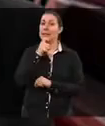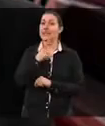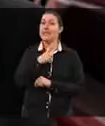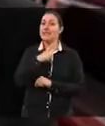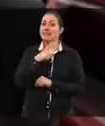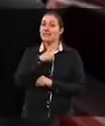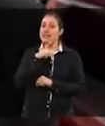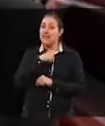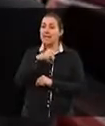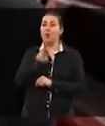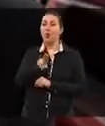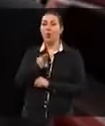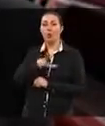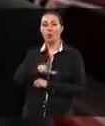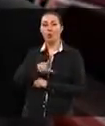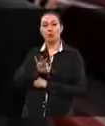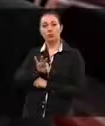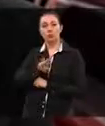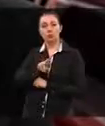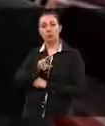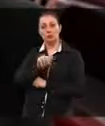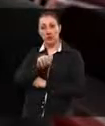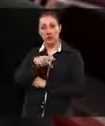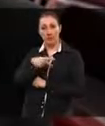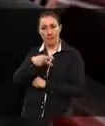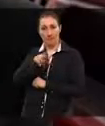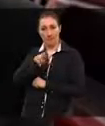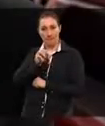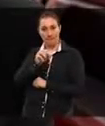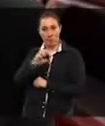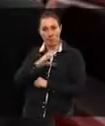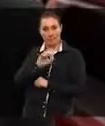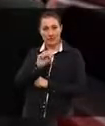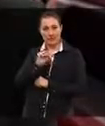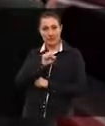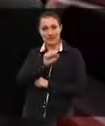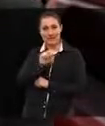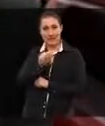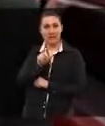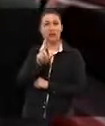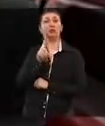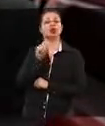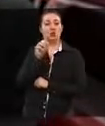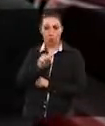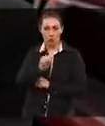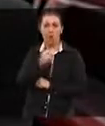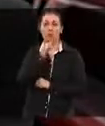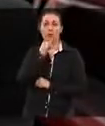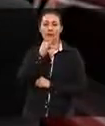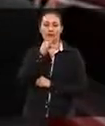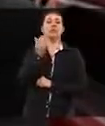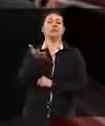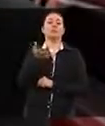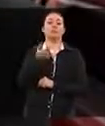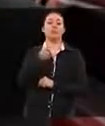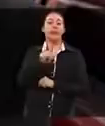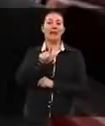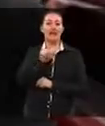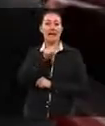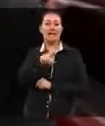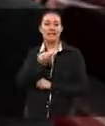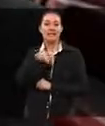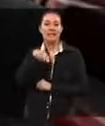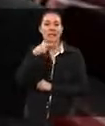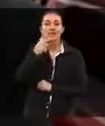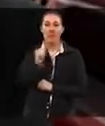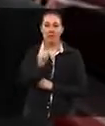alimentos congelados são ultraprocessados. O que significa isso? Você vai pegar uma lasanha de uma marca famosa, né? Normalmente